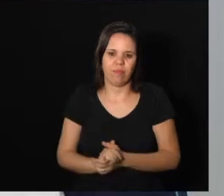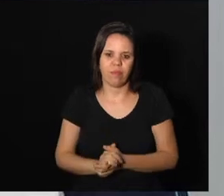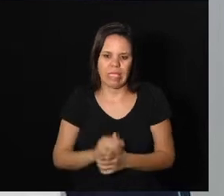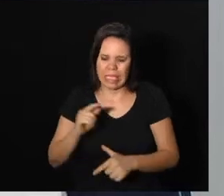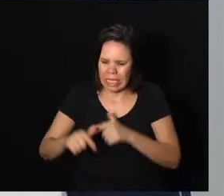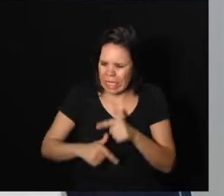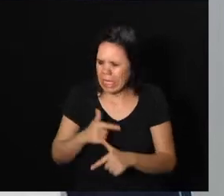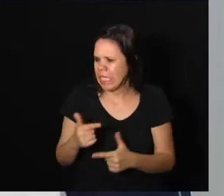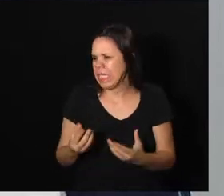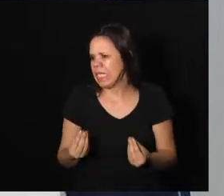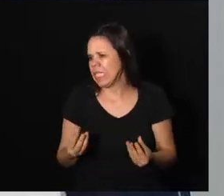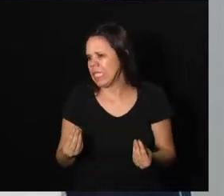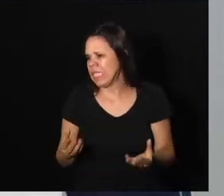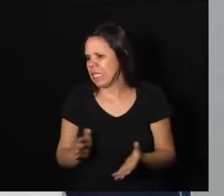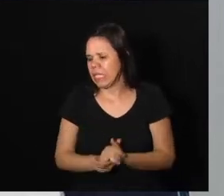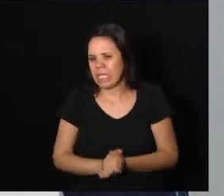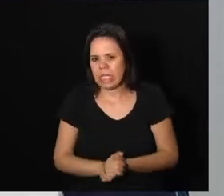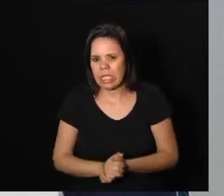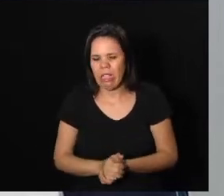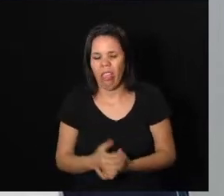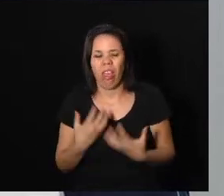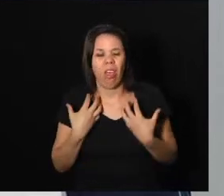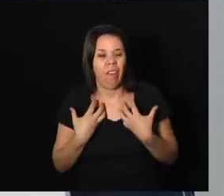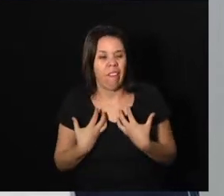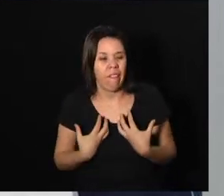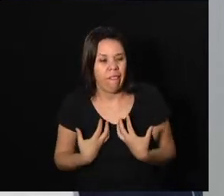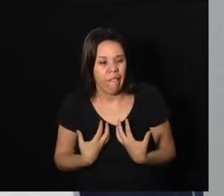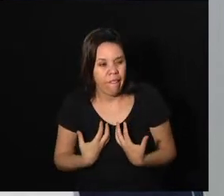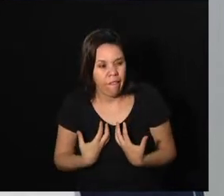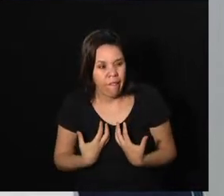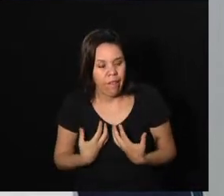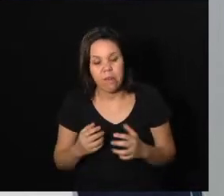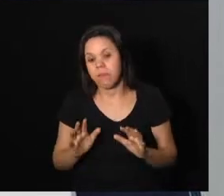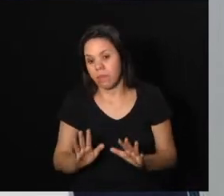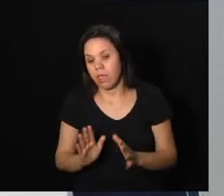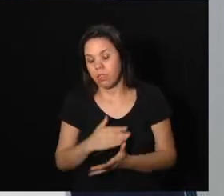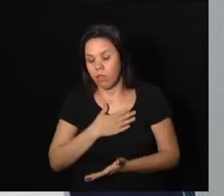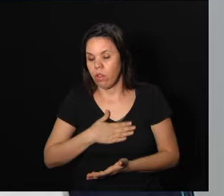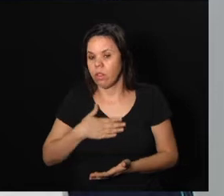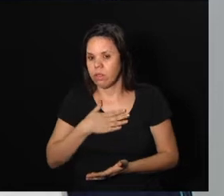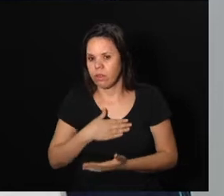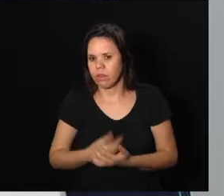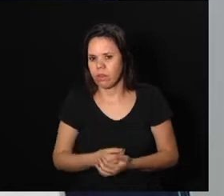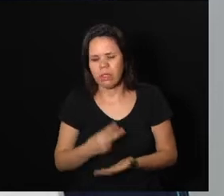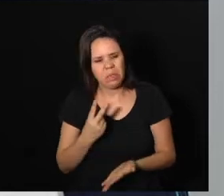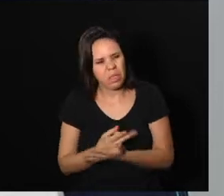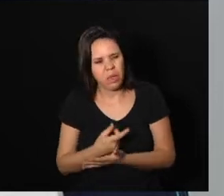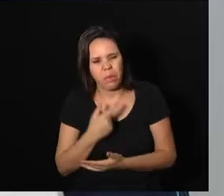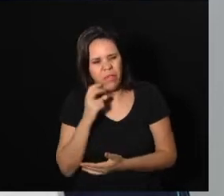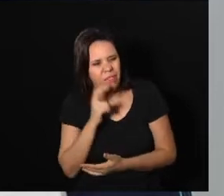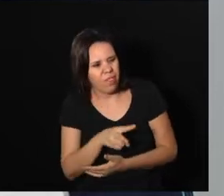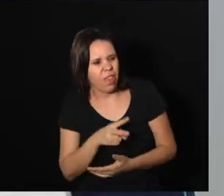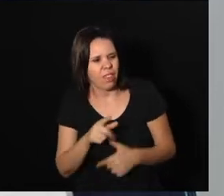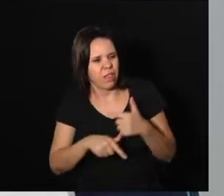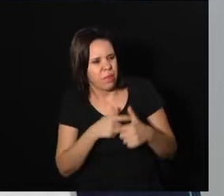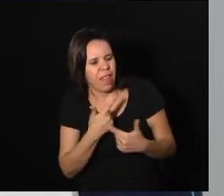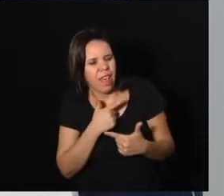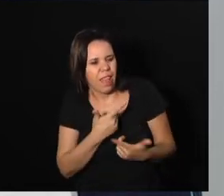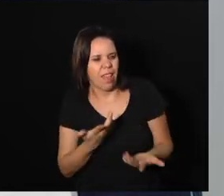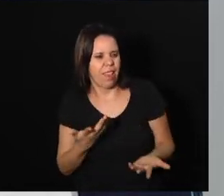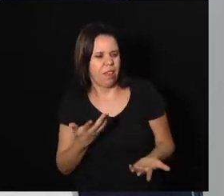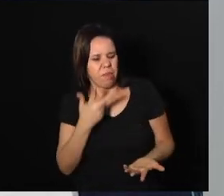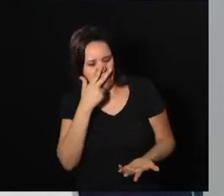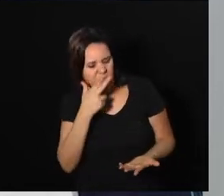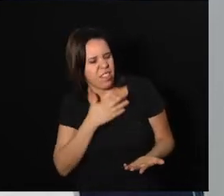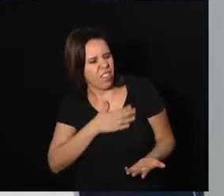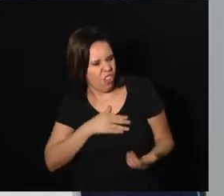trabalham demais e aí eles acham muito cansativo, mas eles gostam. Eu sempre vejo eles dando risada no trabalho,